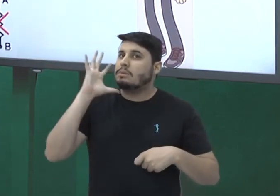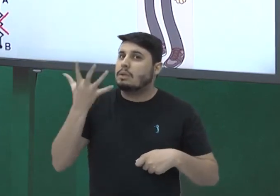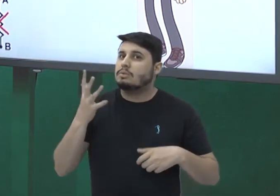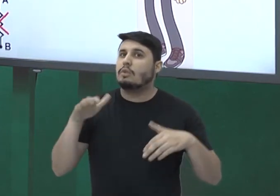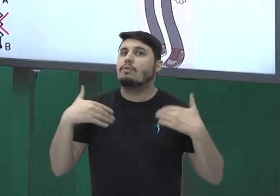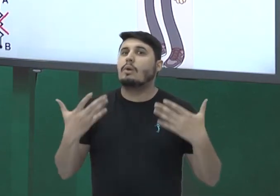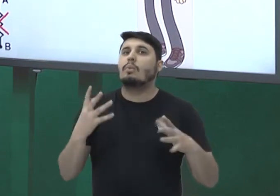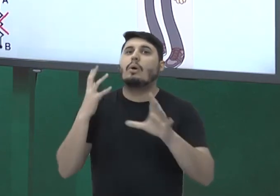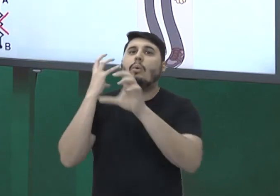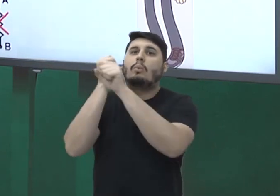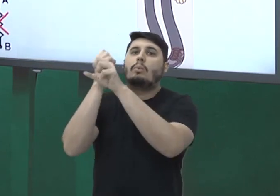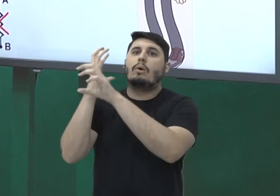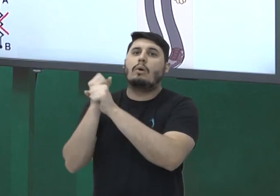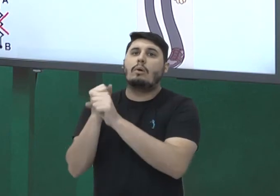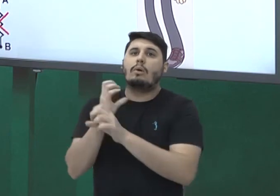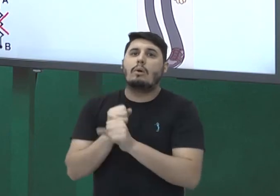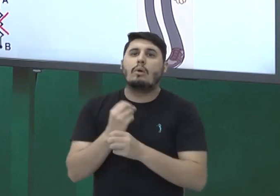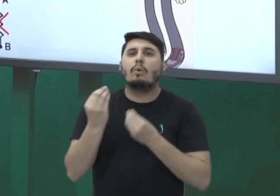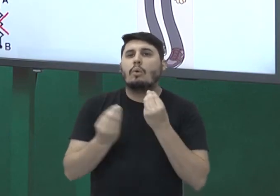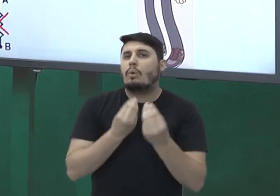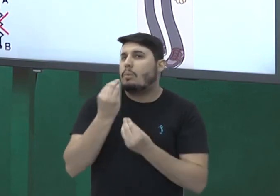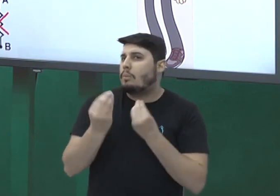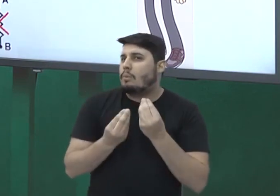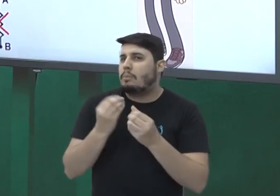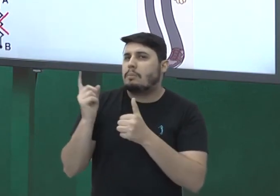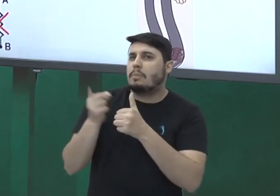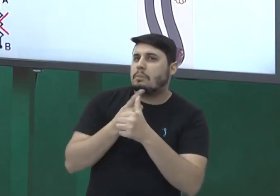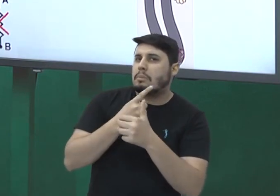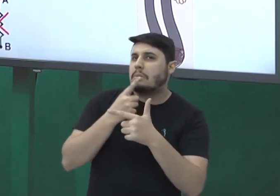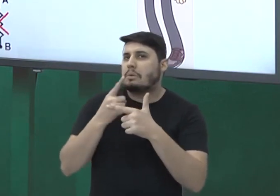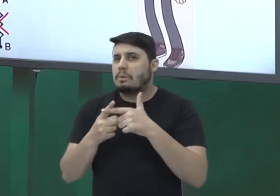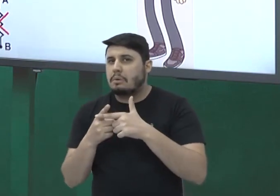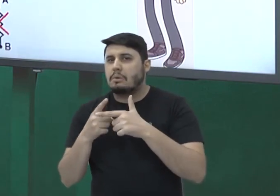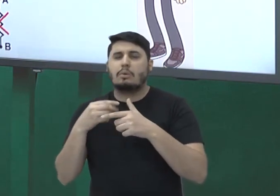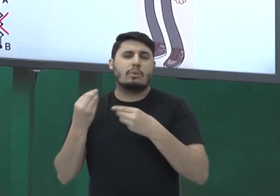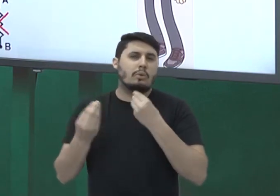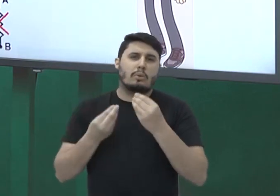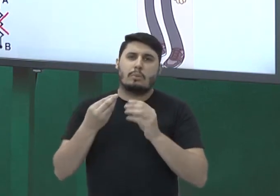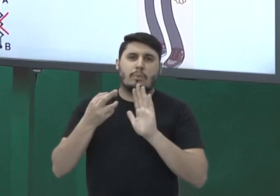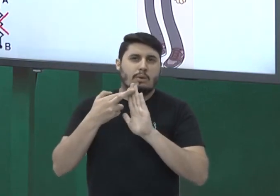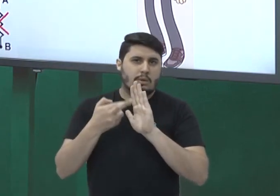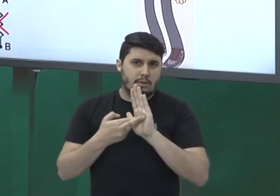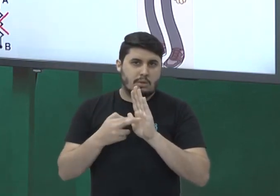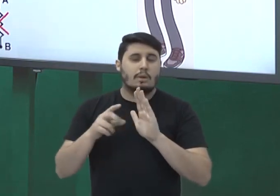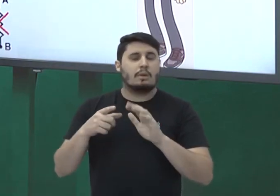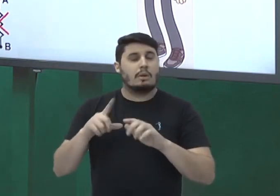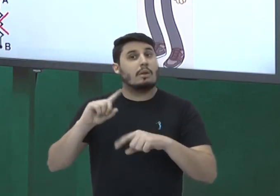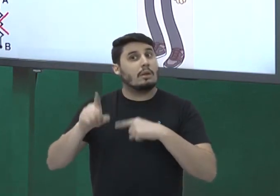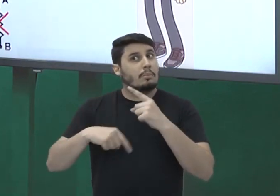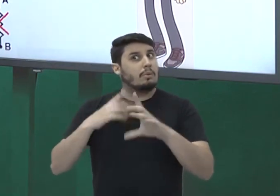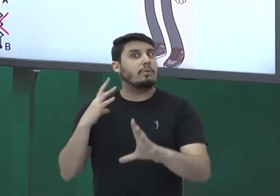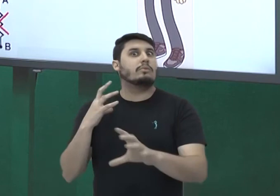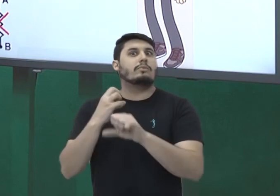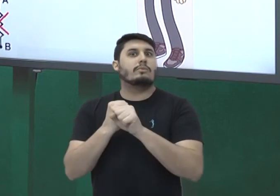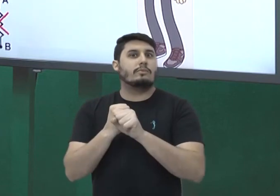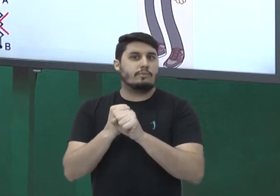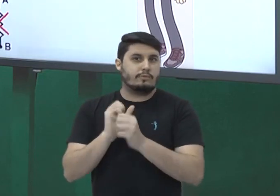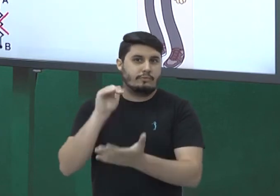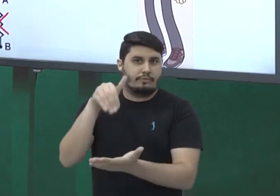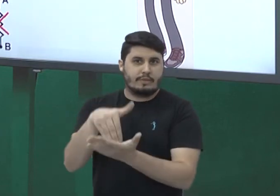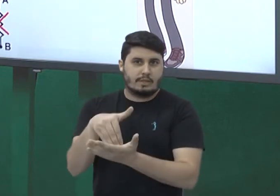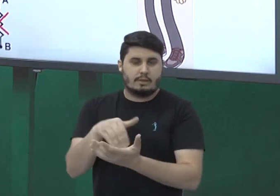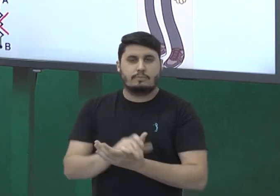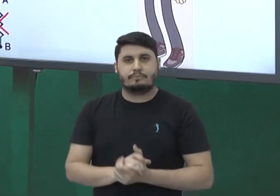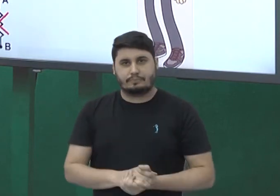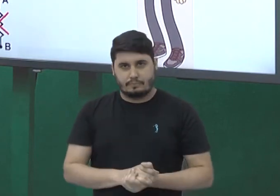Primeiro eu vou resolver esses 2, para depois fazer a minha associação aqui, final, tá? Veja, se você olhar para esse